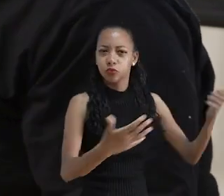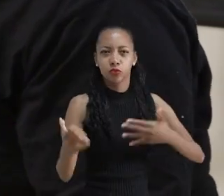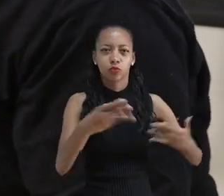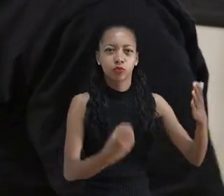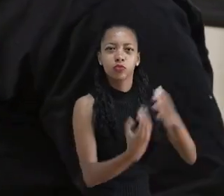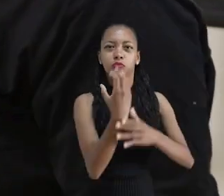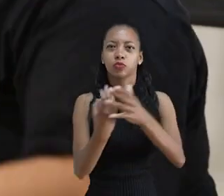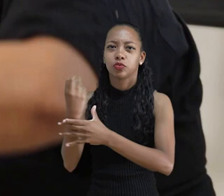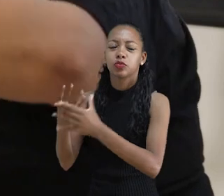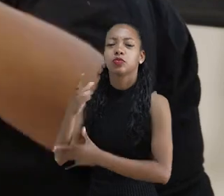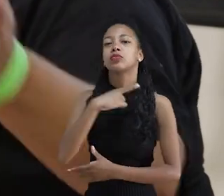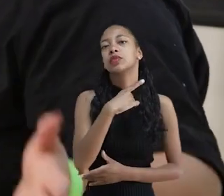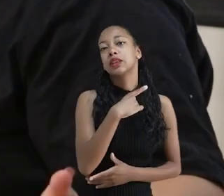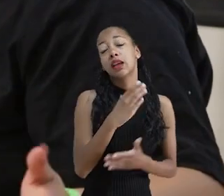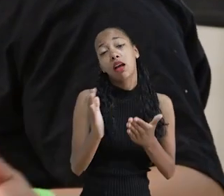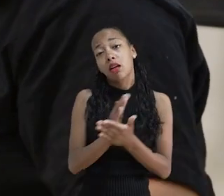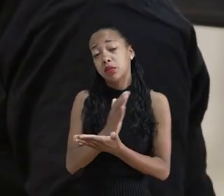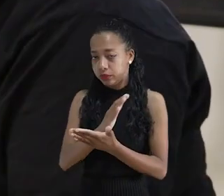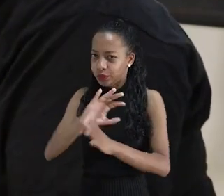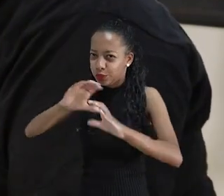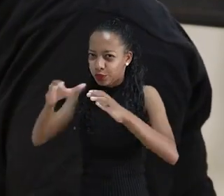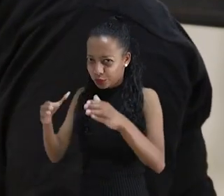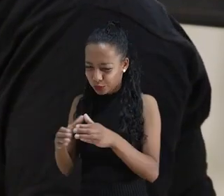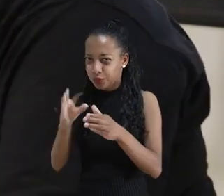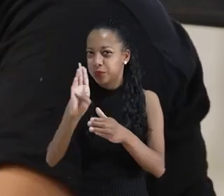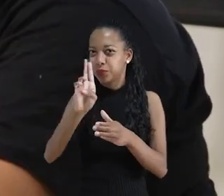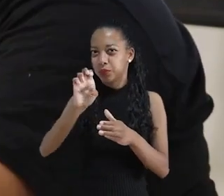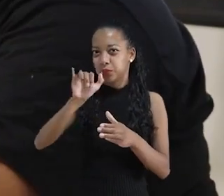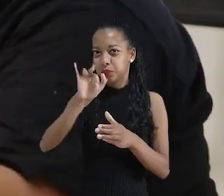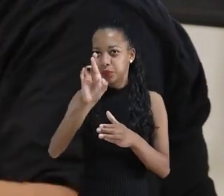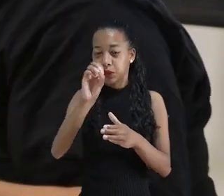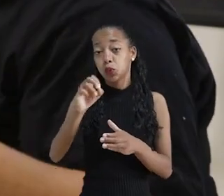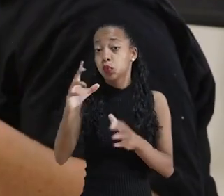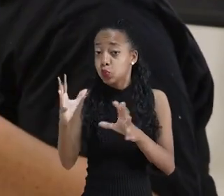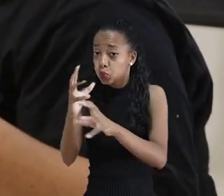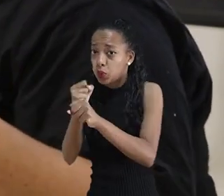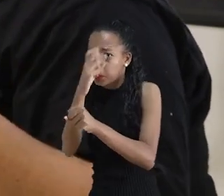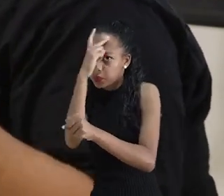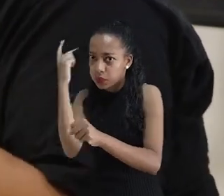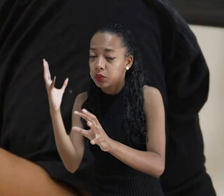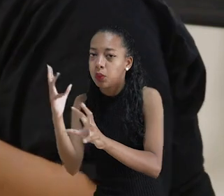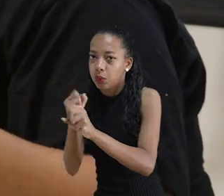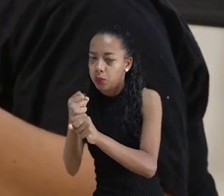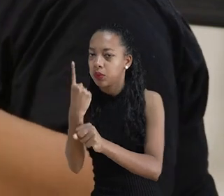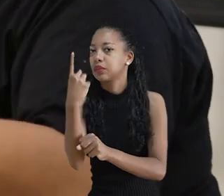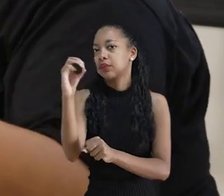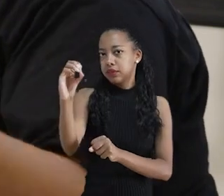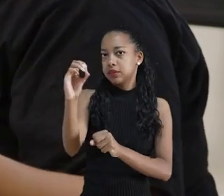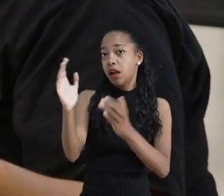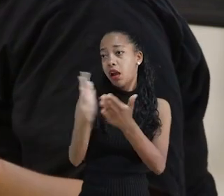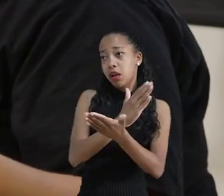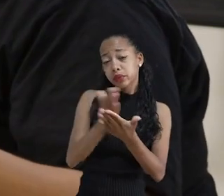Nem todas as Produções contam com os 10 integrantes né mas a gente é muito enfim a gente